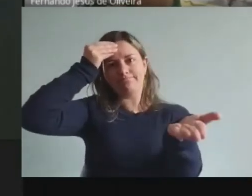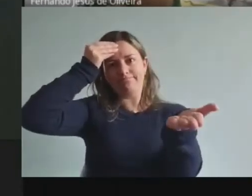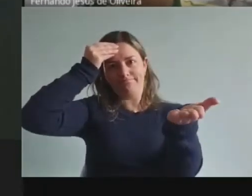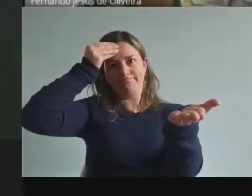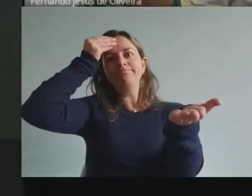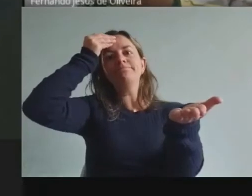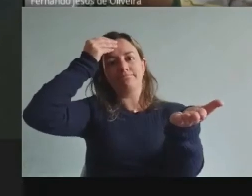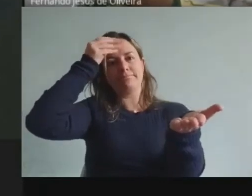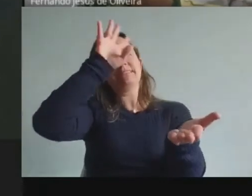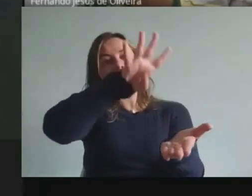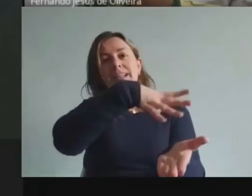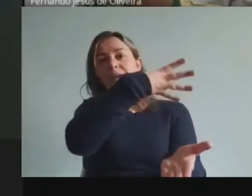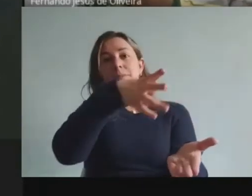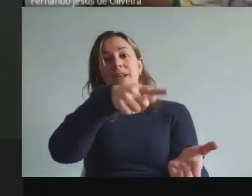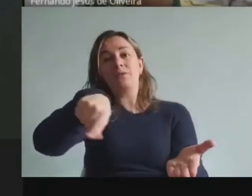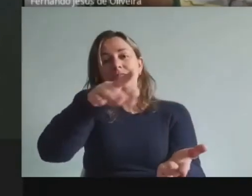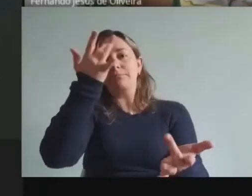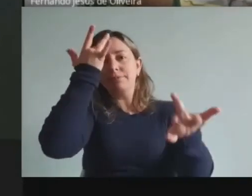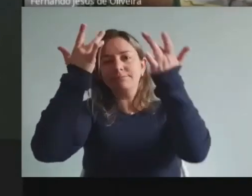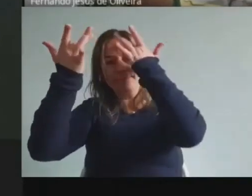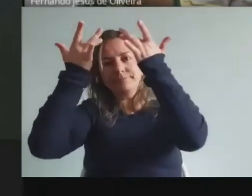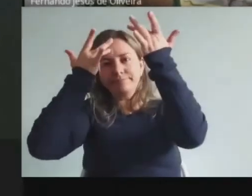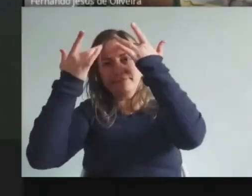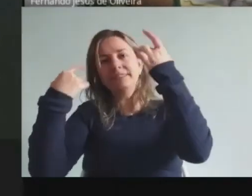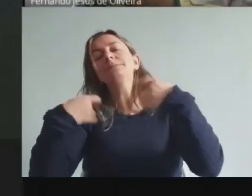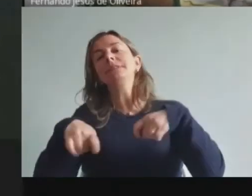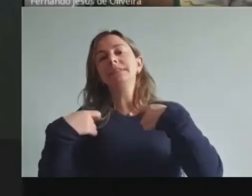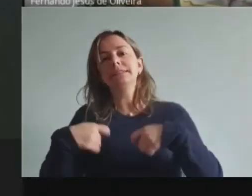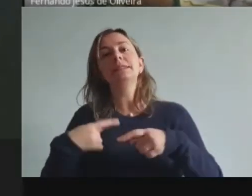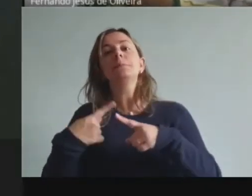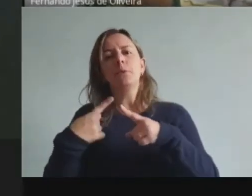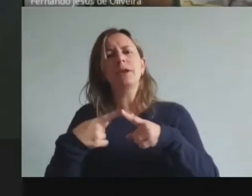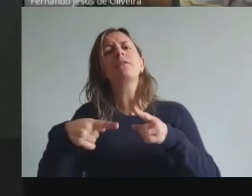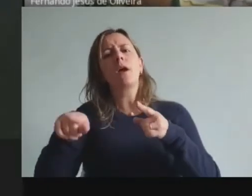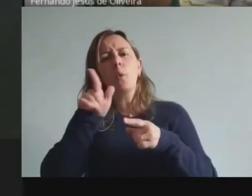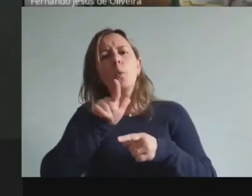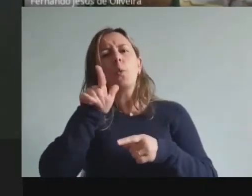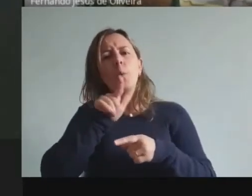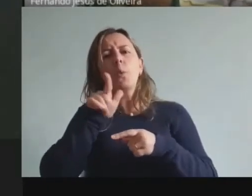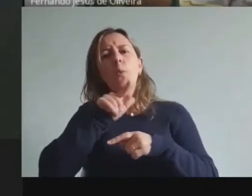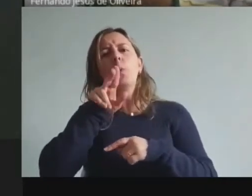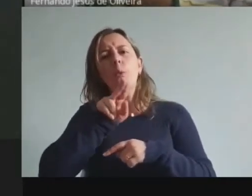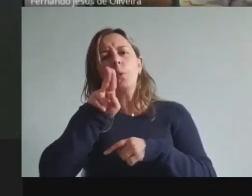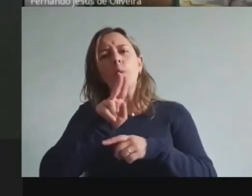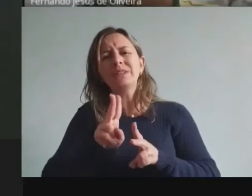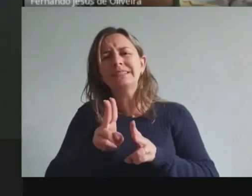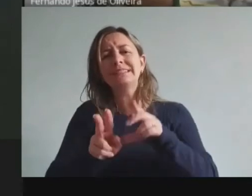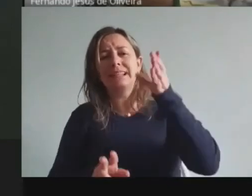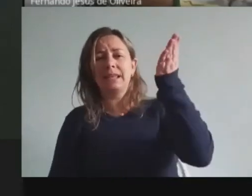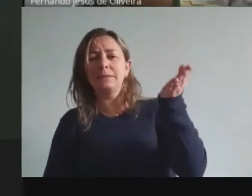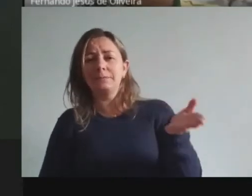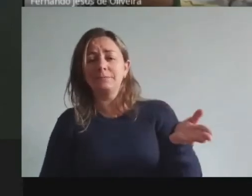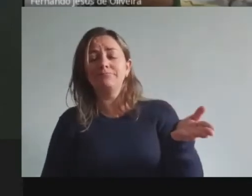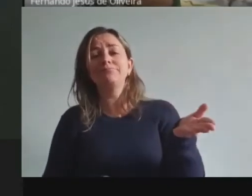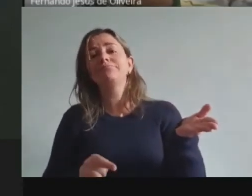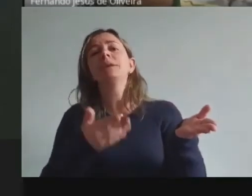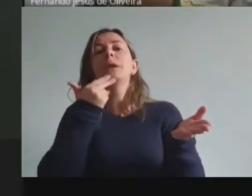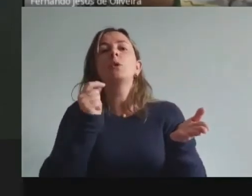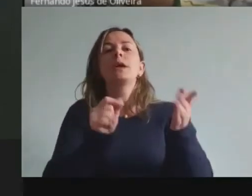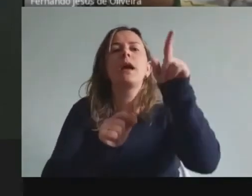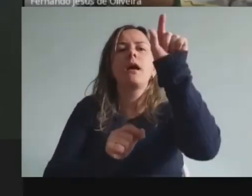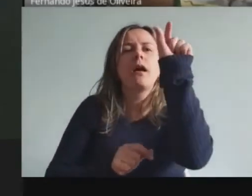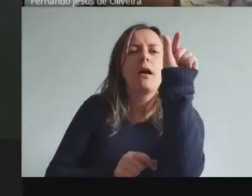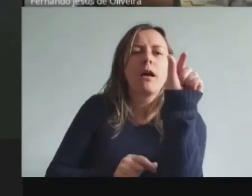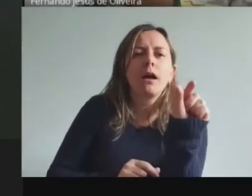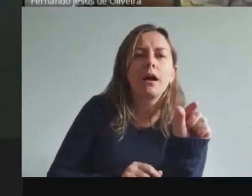tá? Esses prefixos vão aparecer com uma certa frequência, e o jeito mais fácil de trabalhar com eles é substituir